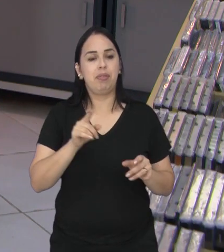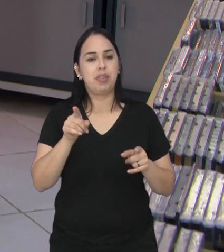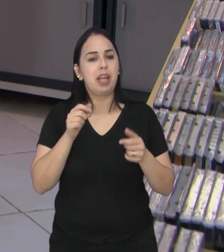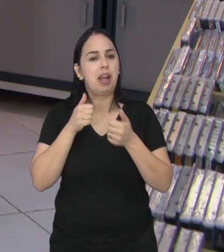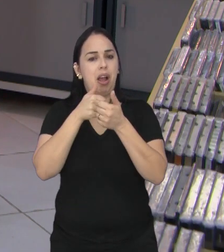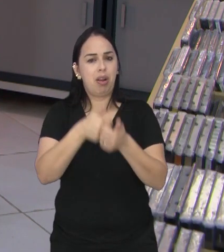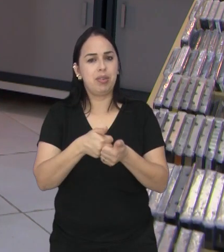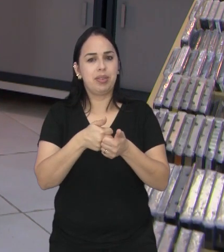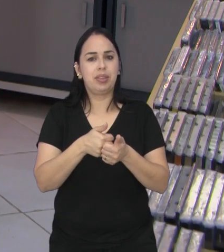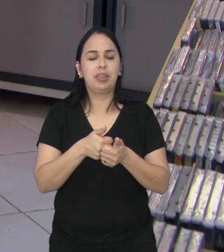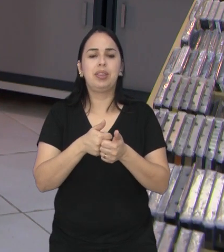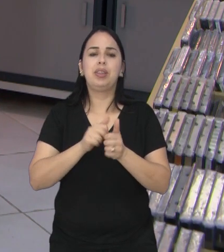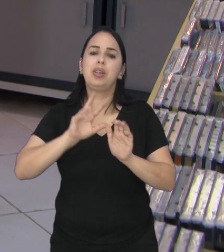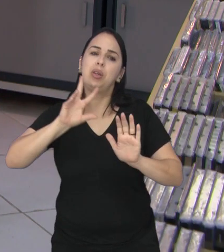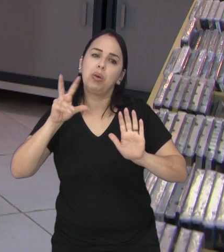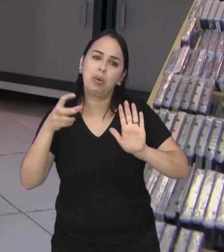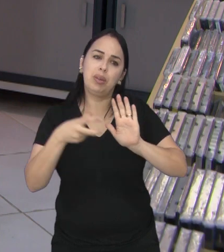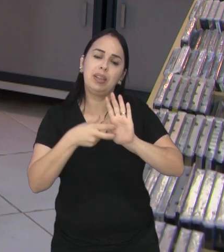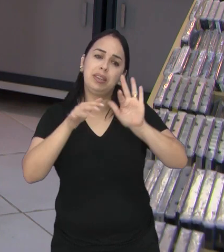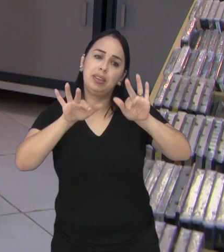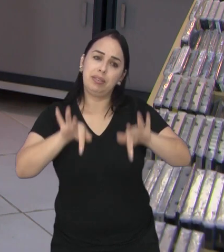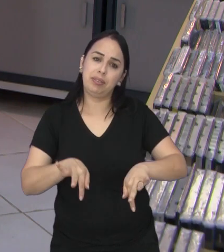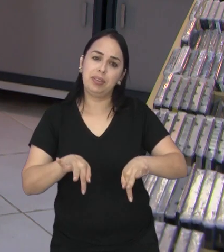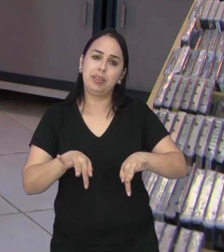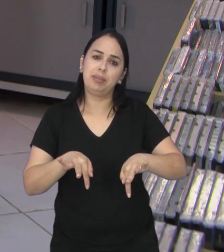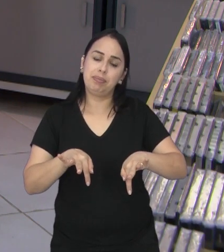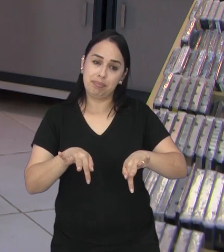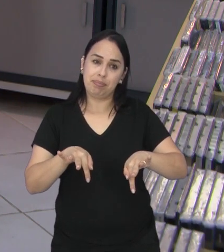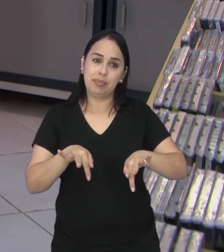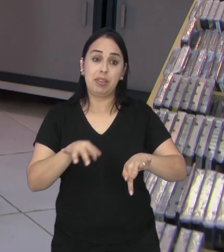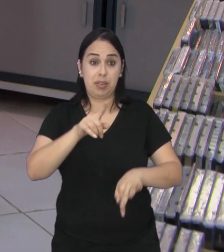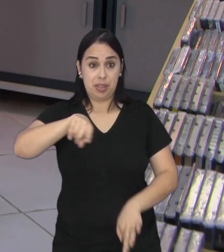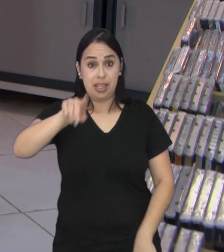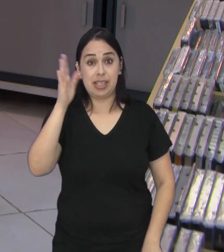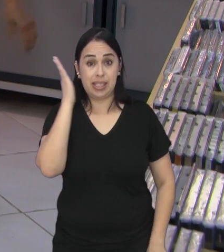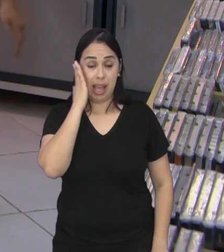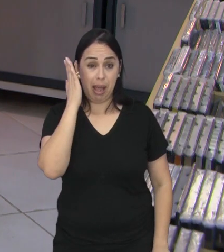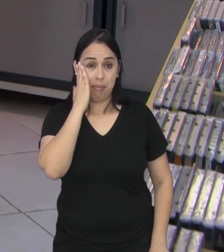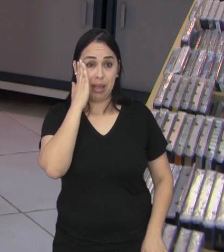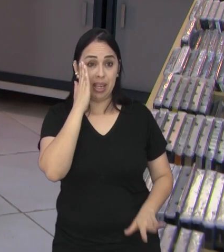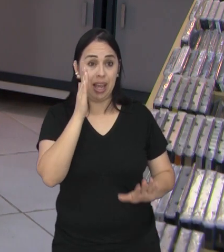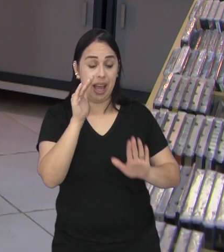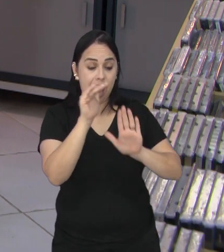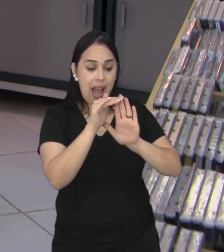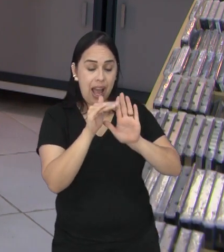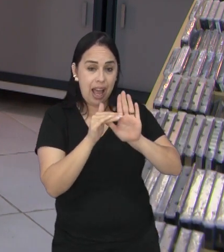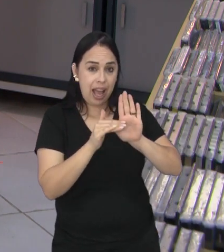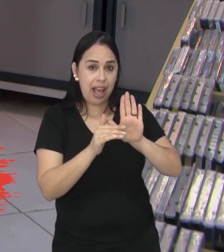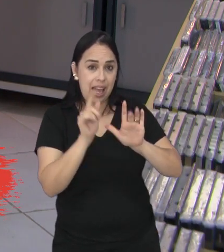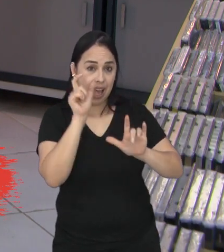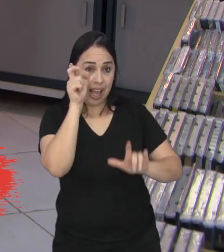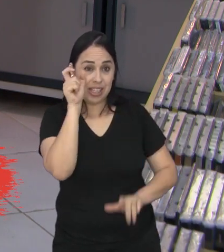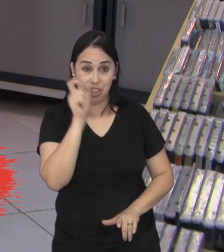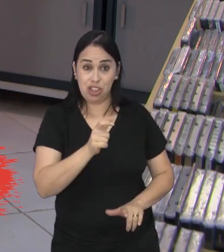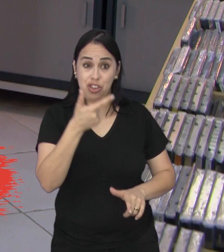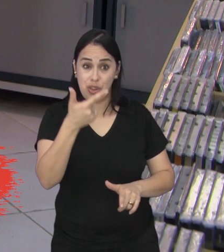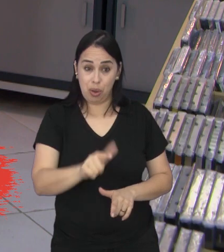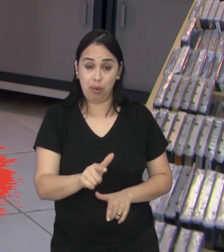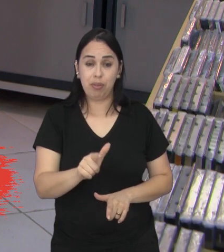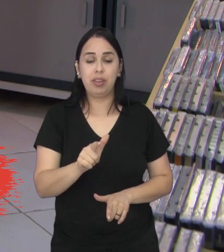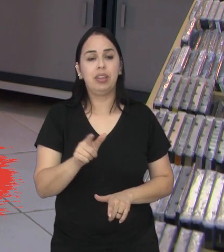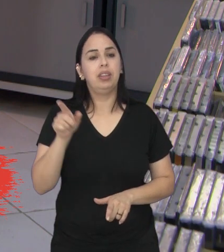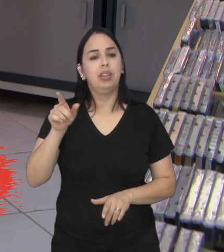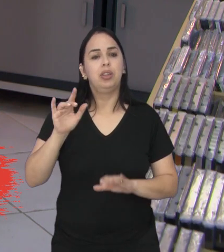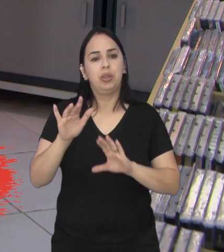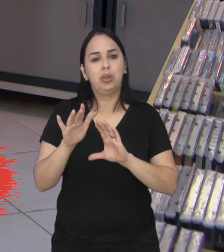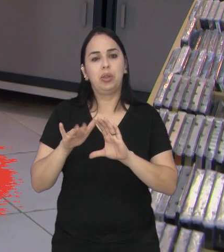Mery, e o Conexão Cultura vai se encerrando por aqui, tá, gente? Vocês sabem, se quiserem assistir esse programa novamente ou qualquer outro que a gente já gravou, fica tudo